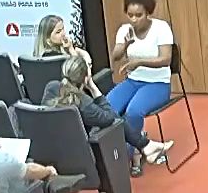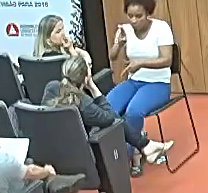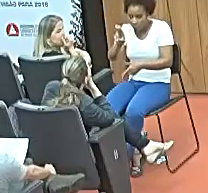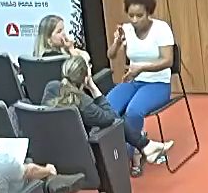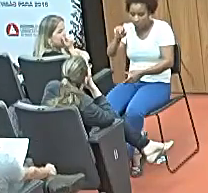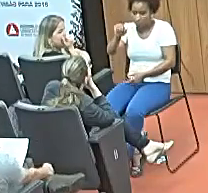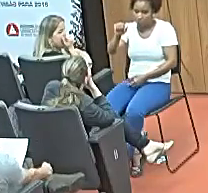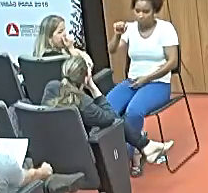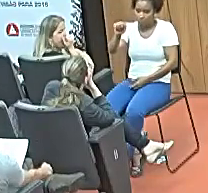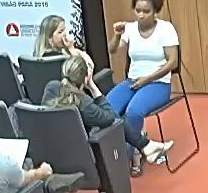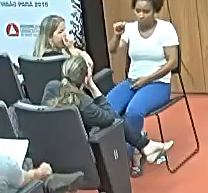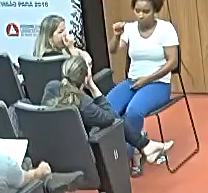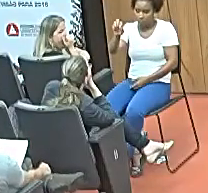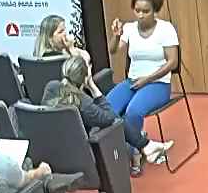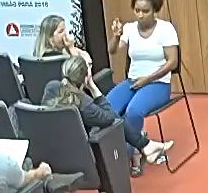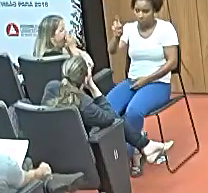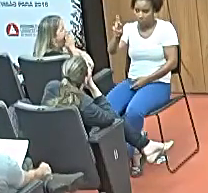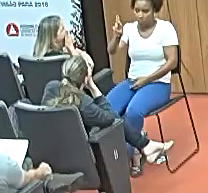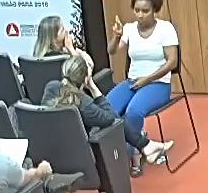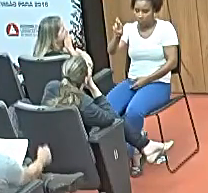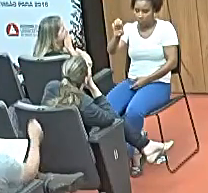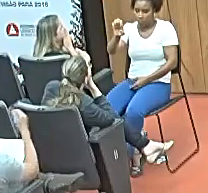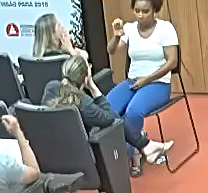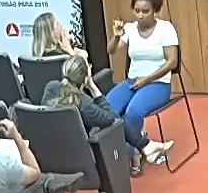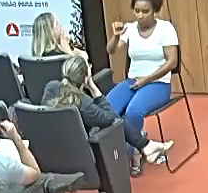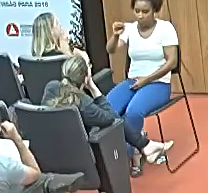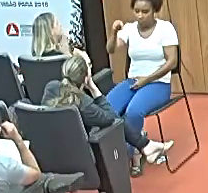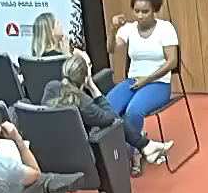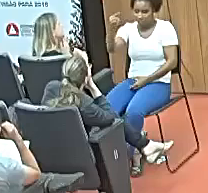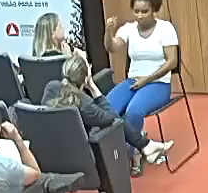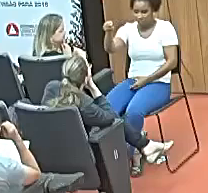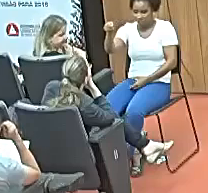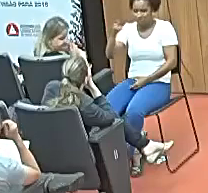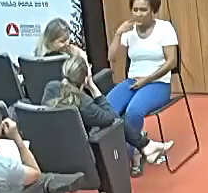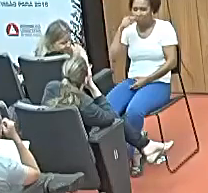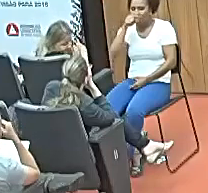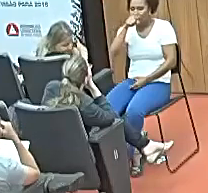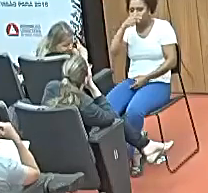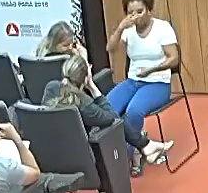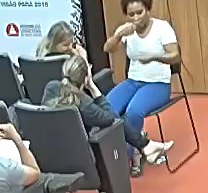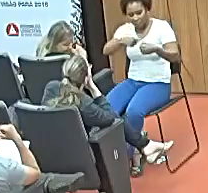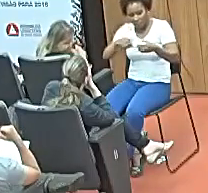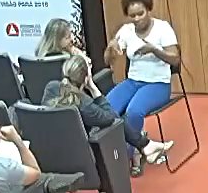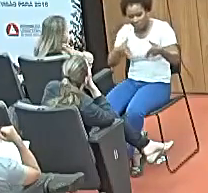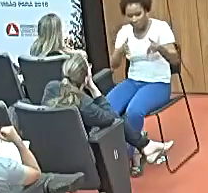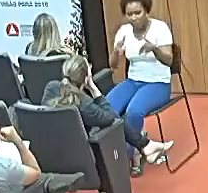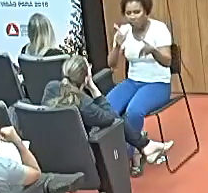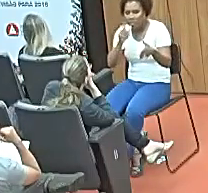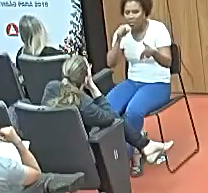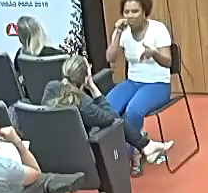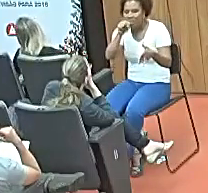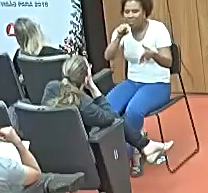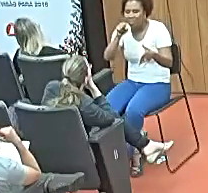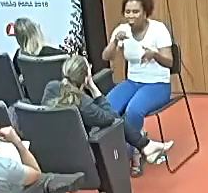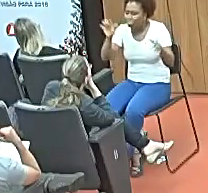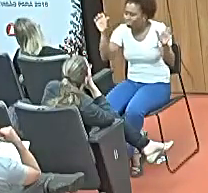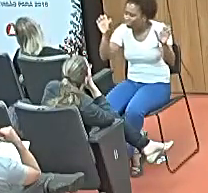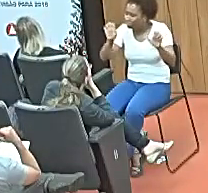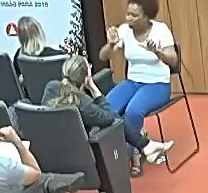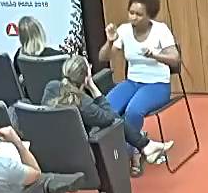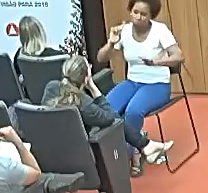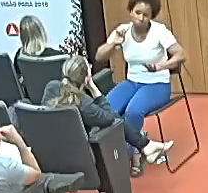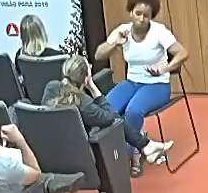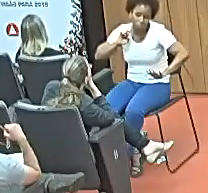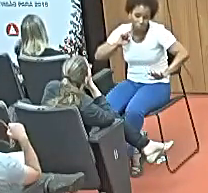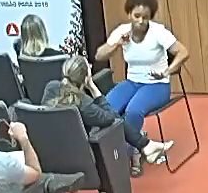ainda que tenha que corre água mas que está em situação de deploráveis de